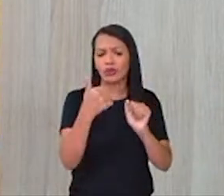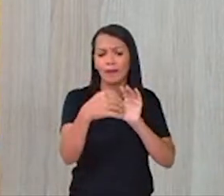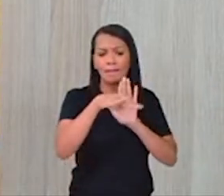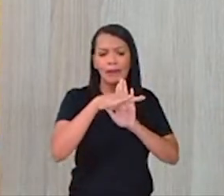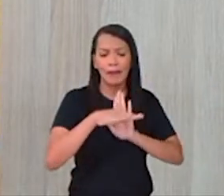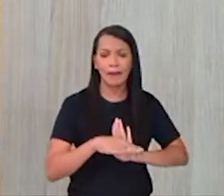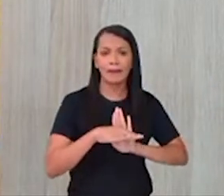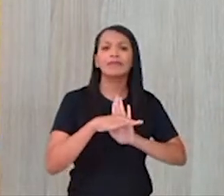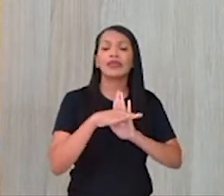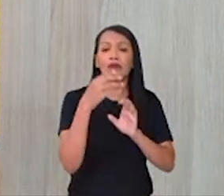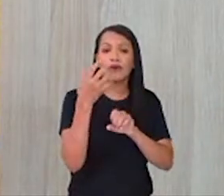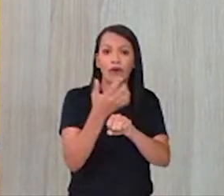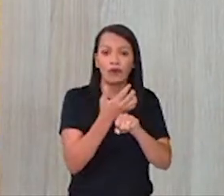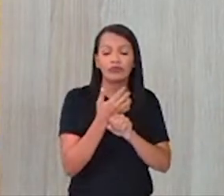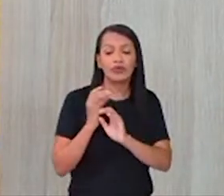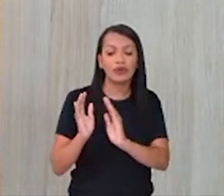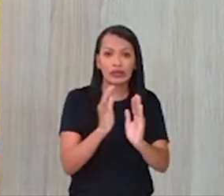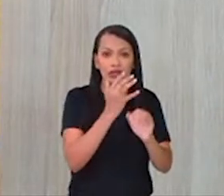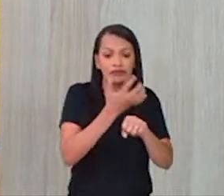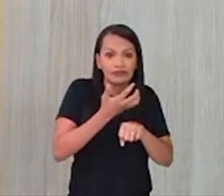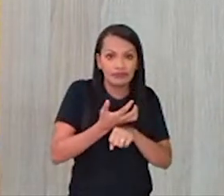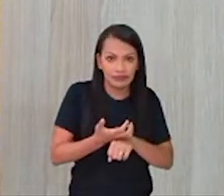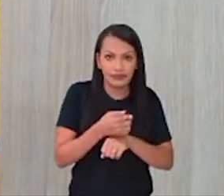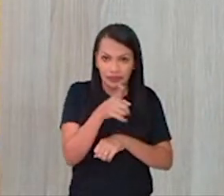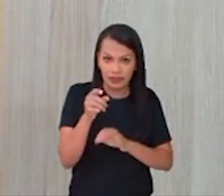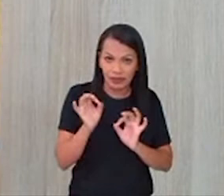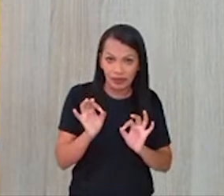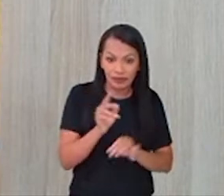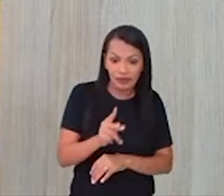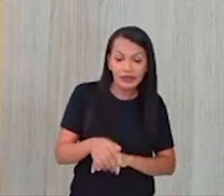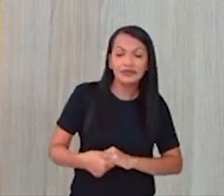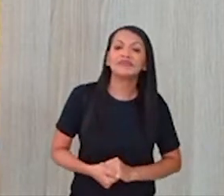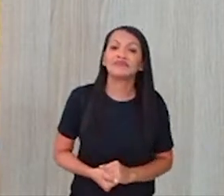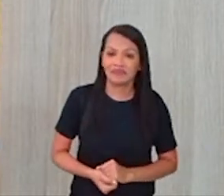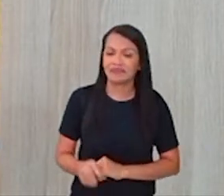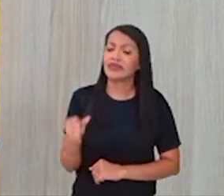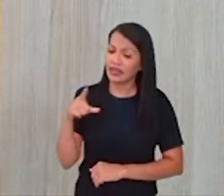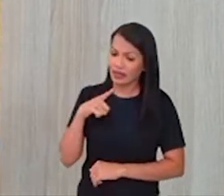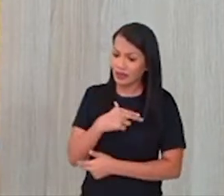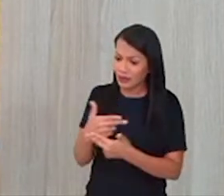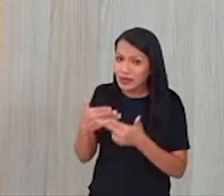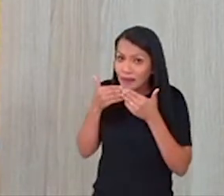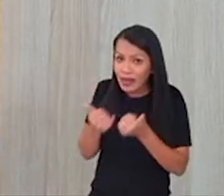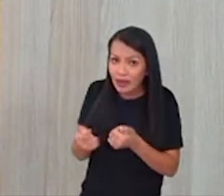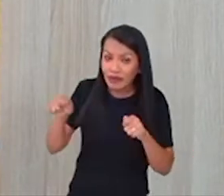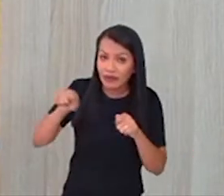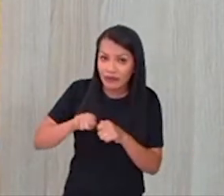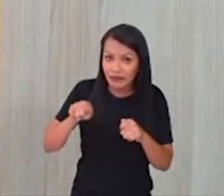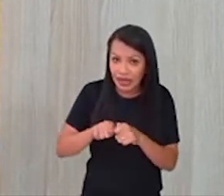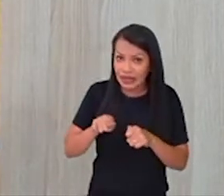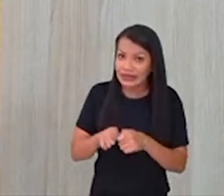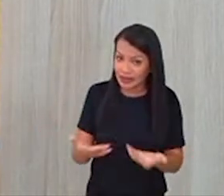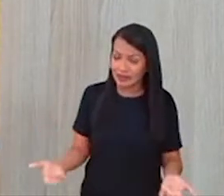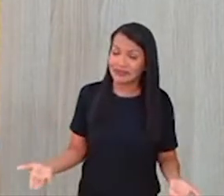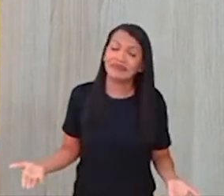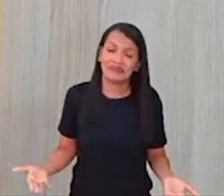playlists organizadas por série para você maratonar em casa. Não é não, professora Camille? Pois é, tem coisa melhor para fazer no final de semana? Pior que tem, né?